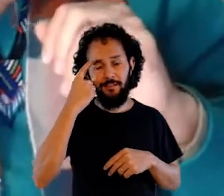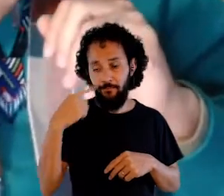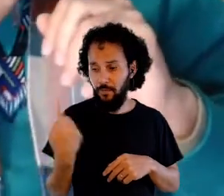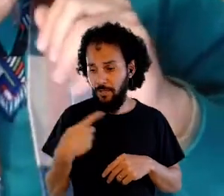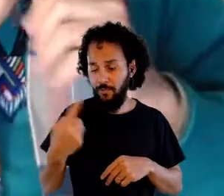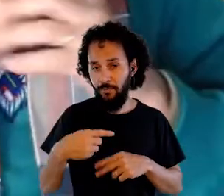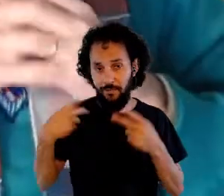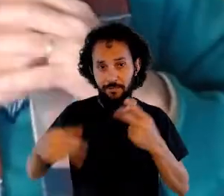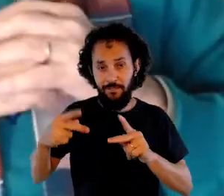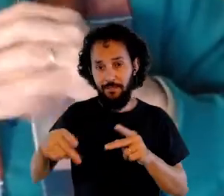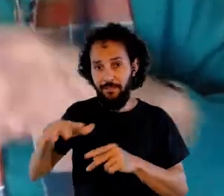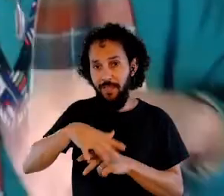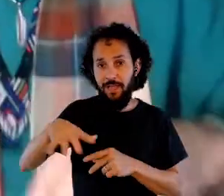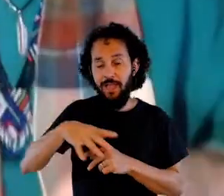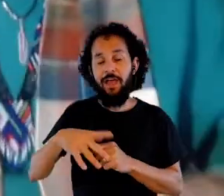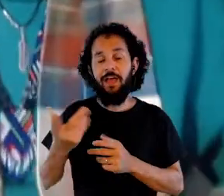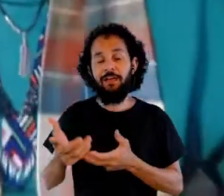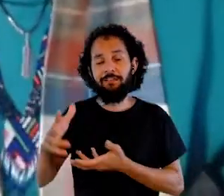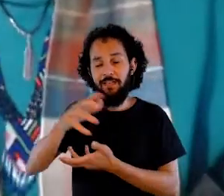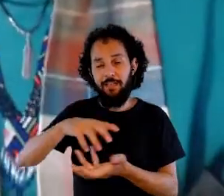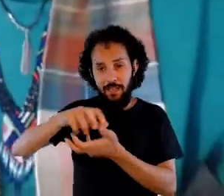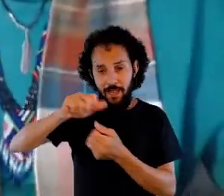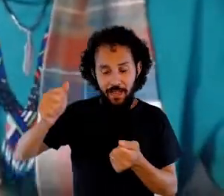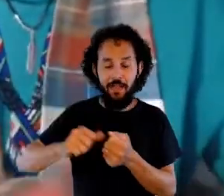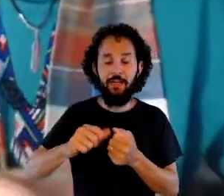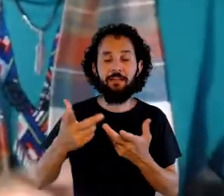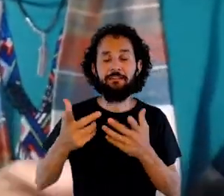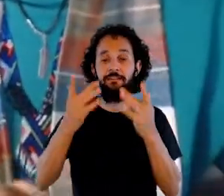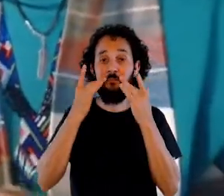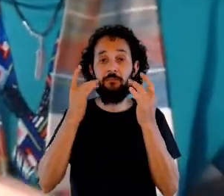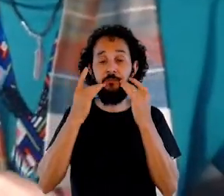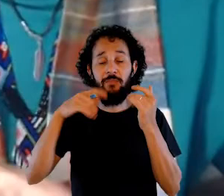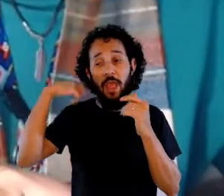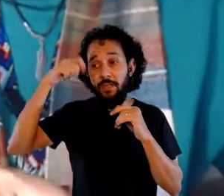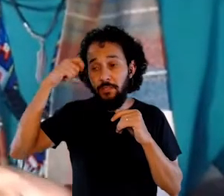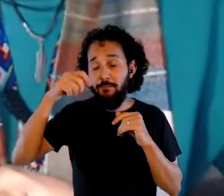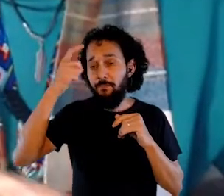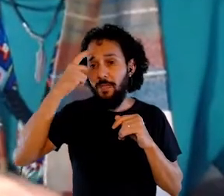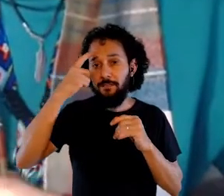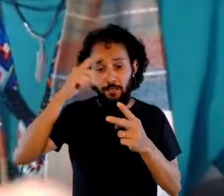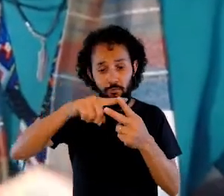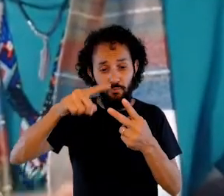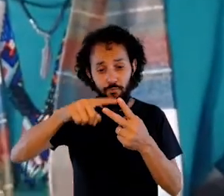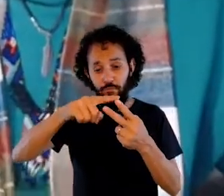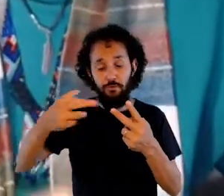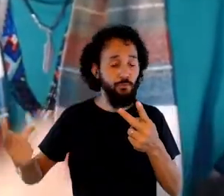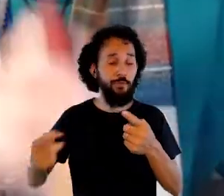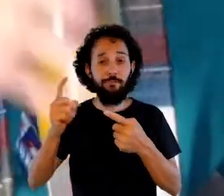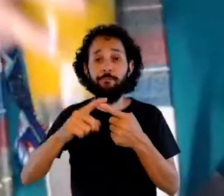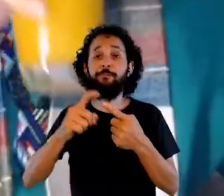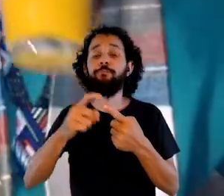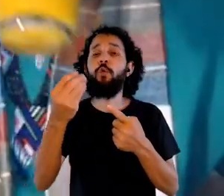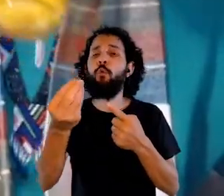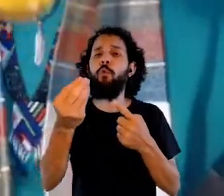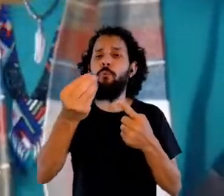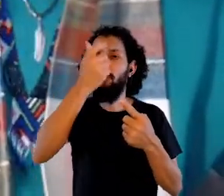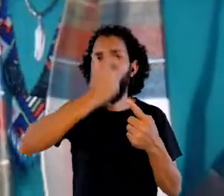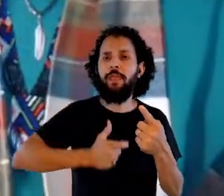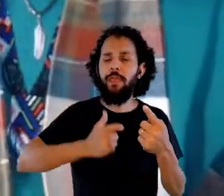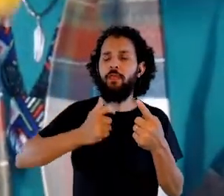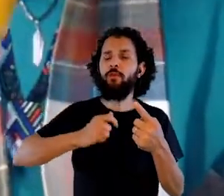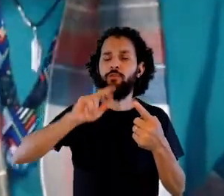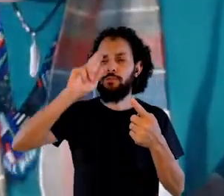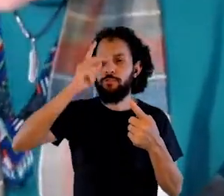cênicas, atores e atrizes, né, pensar em 2 questões. Uma questão é como eu mesmo, como pessoa, no meu estudo do